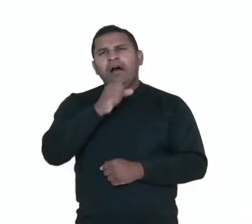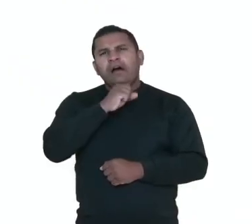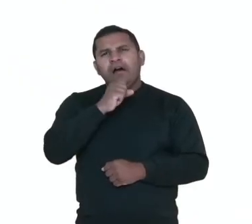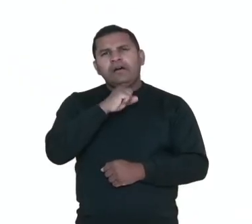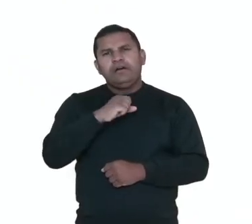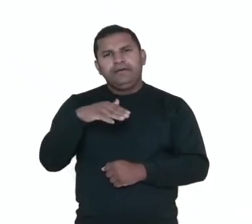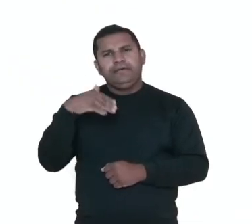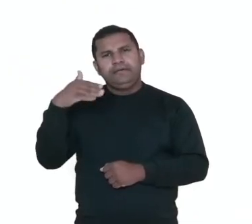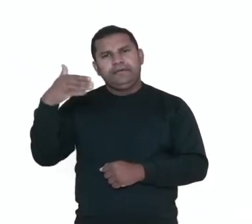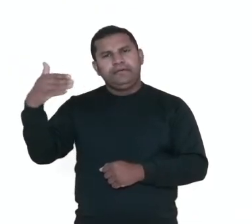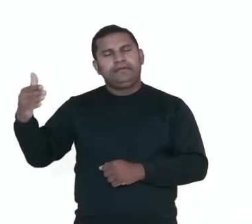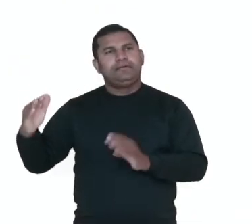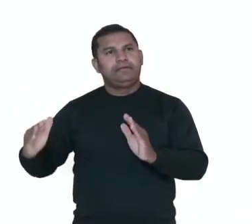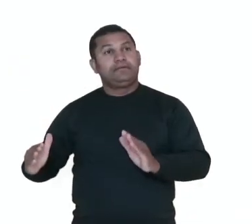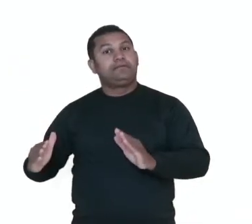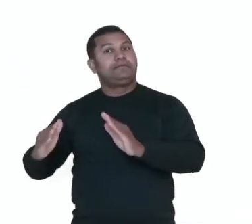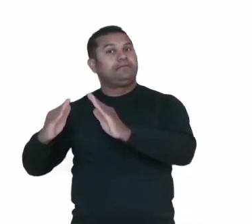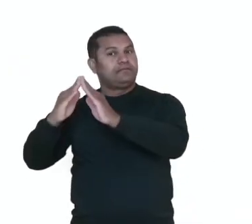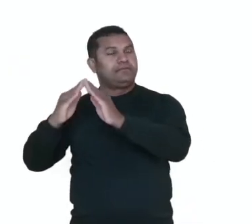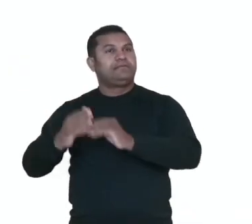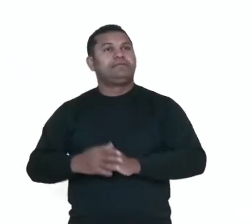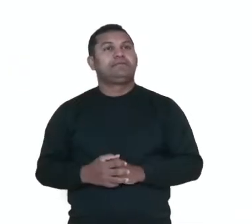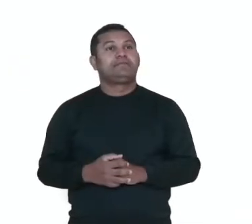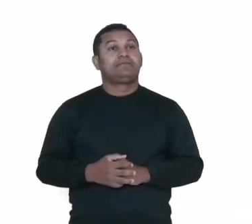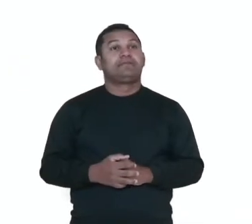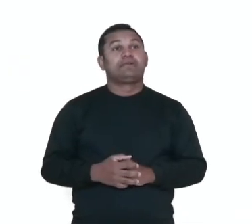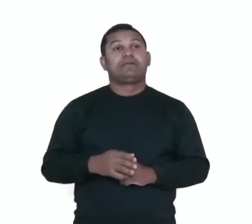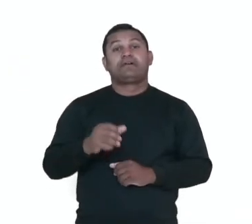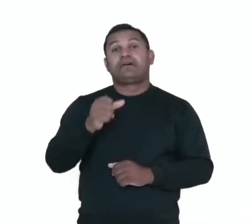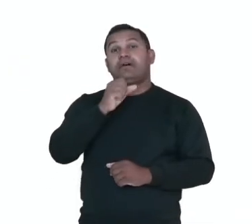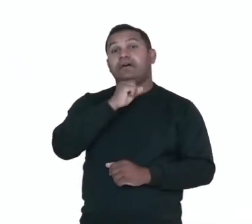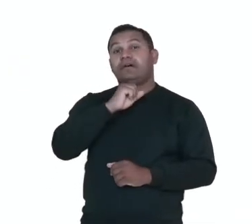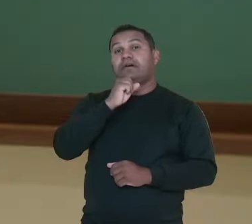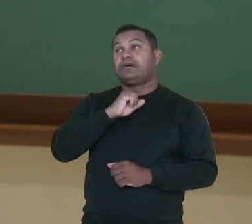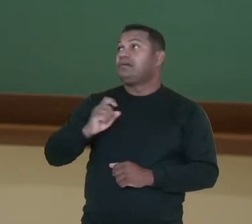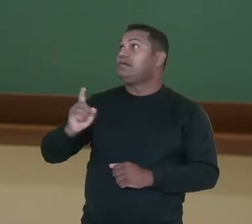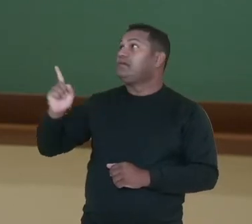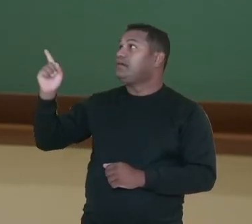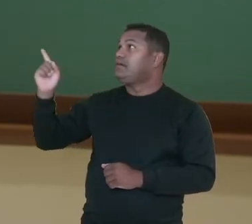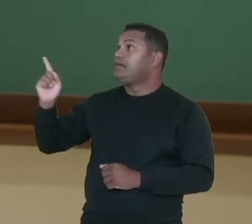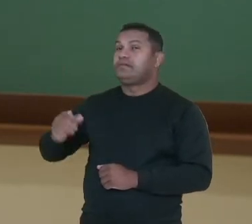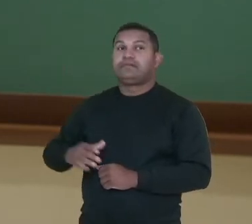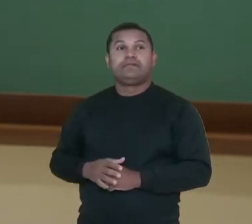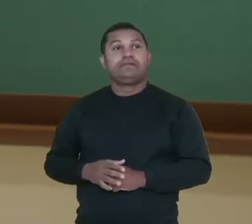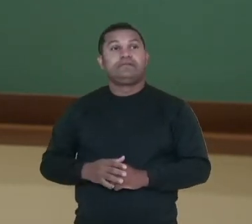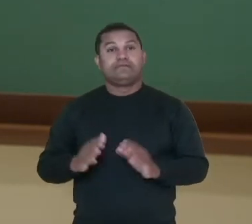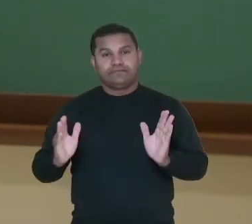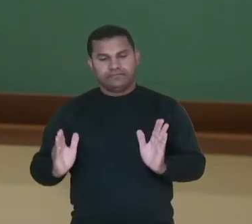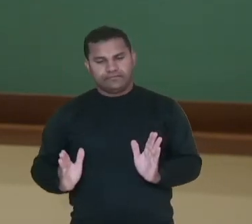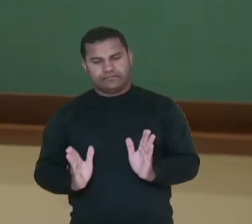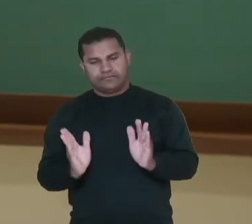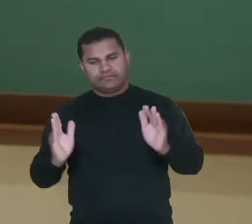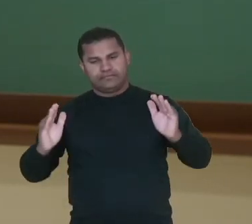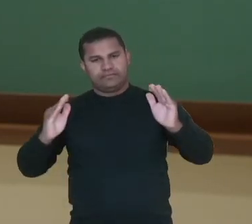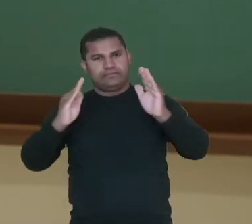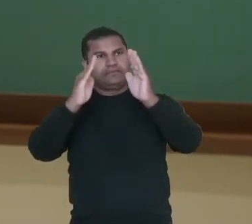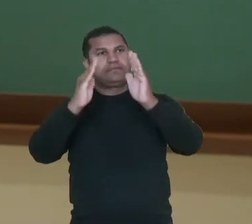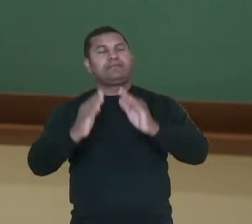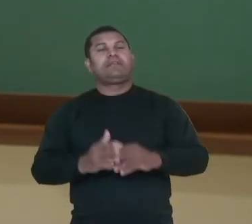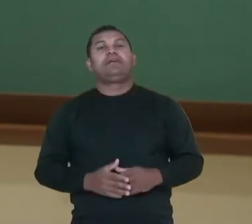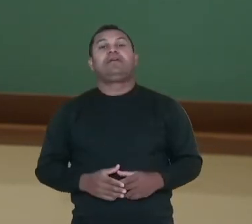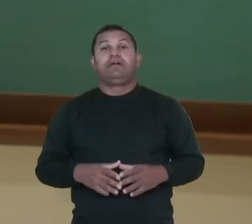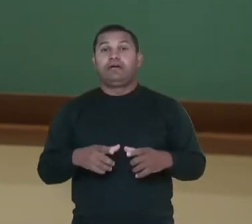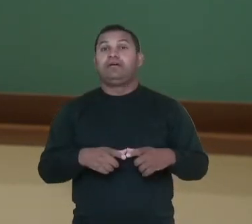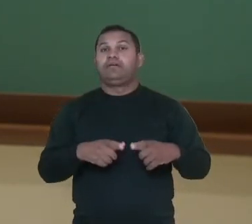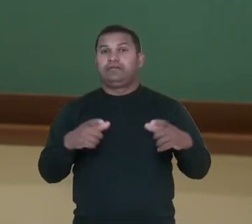mais triangular, Então está uma boa participação de idosos na população, ok? Muito bem. E aqui